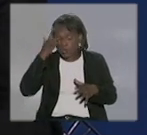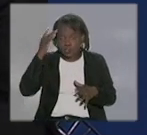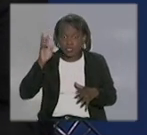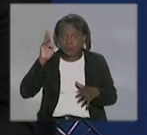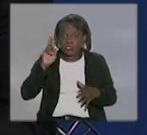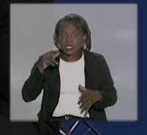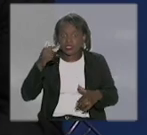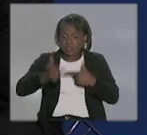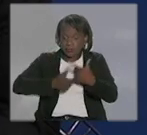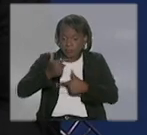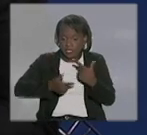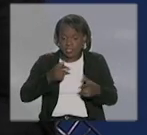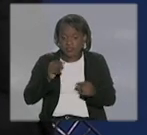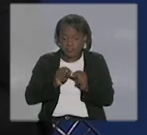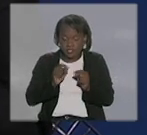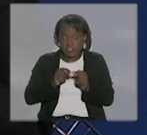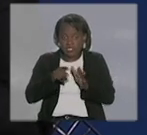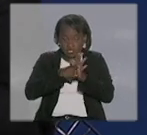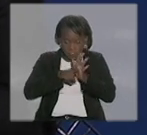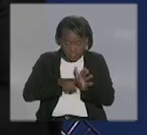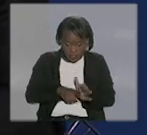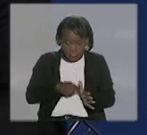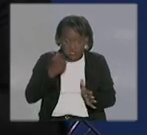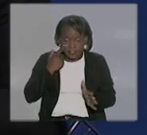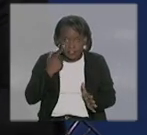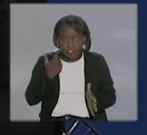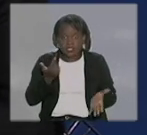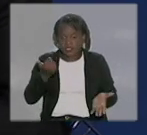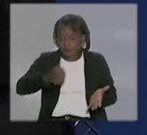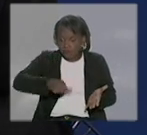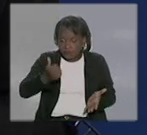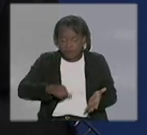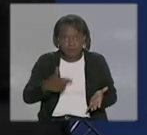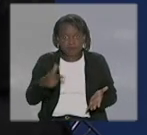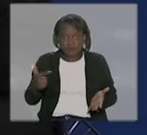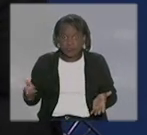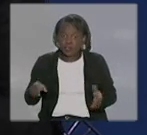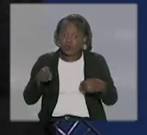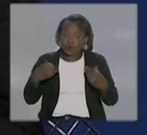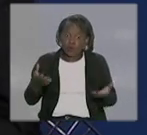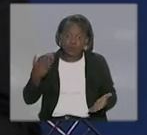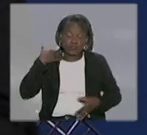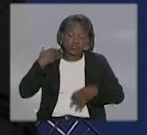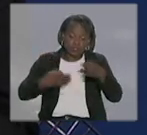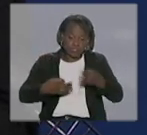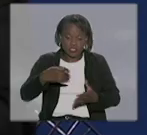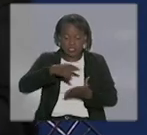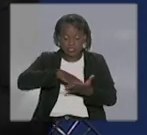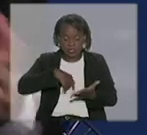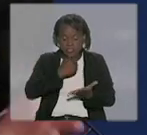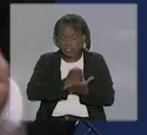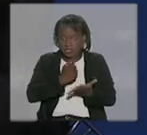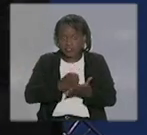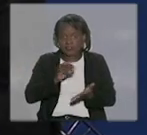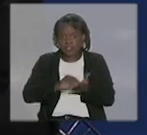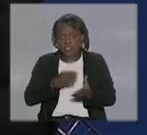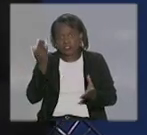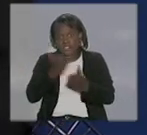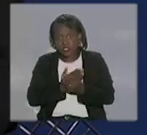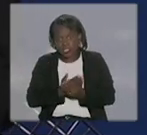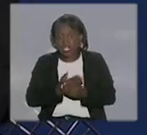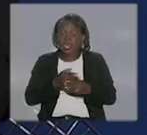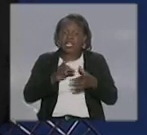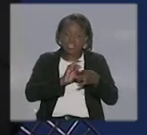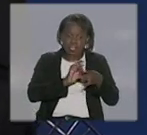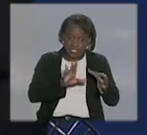pessoal suficiente para fazer as análises, ou então você pode ter alguma judicialização do processo, né? Então a agência dá licença, o